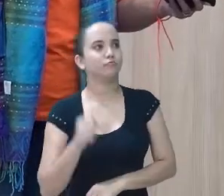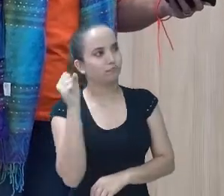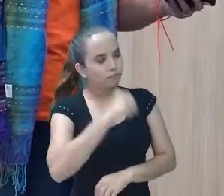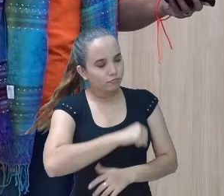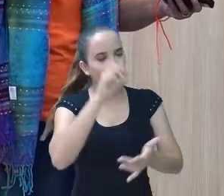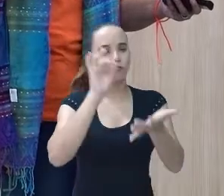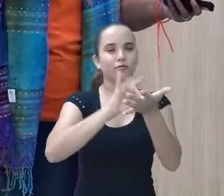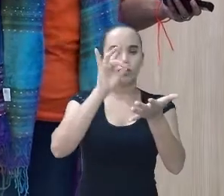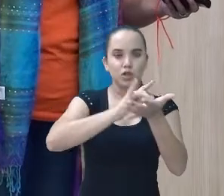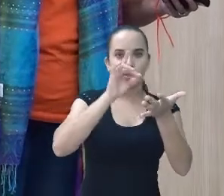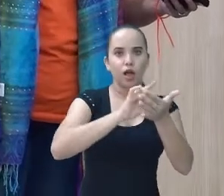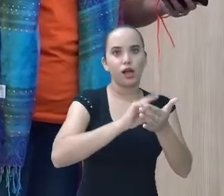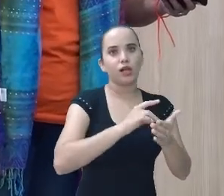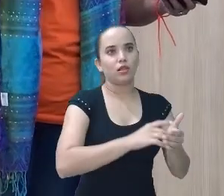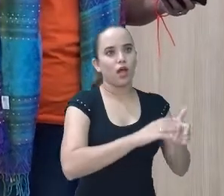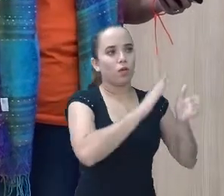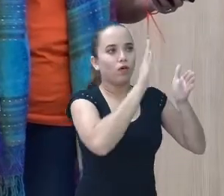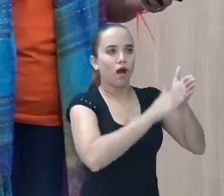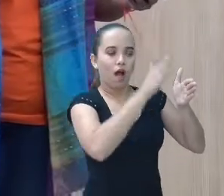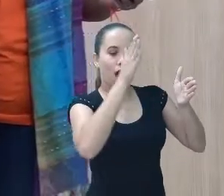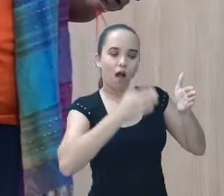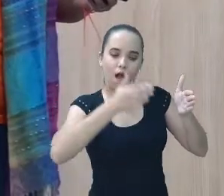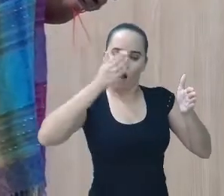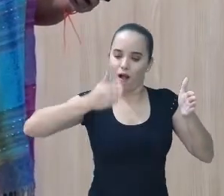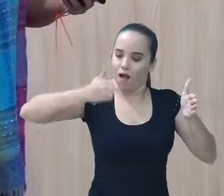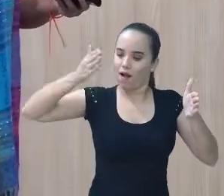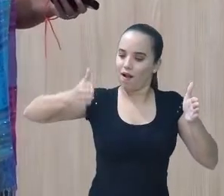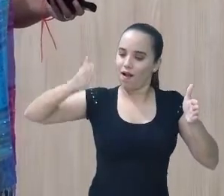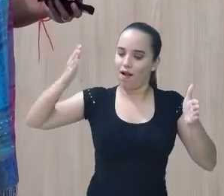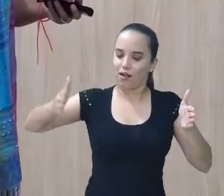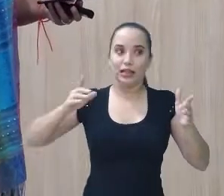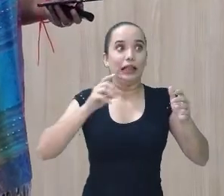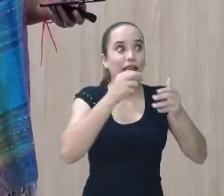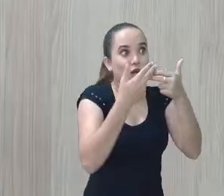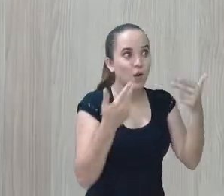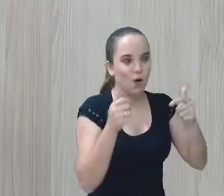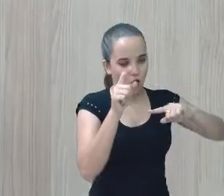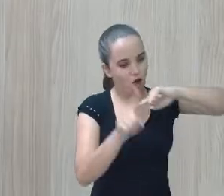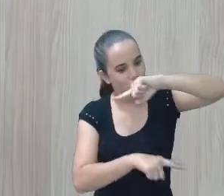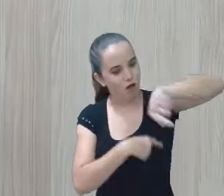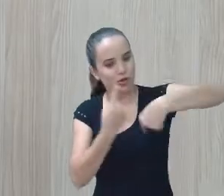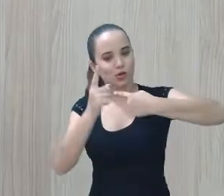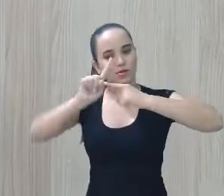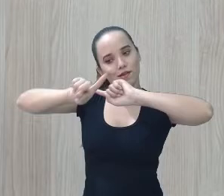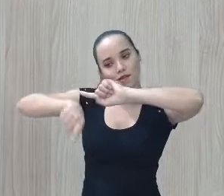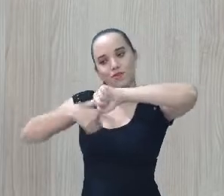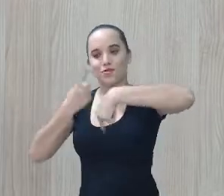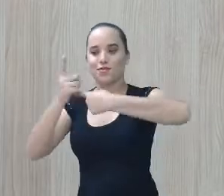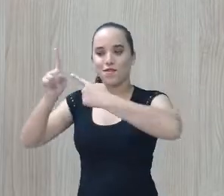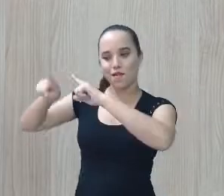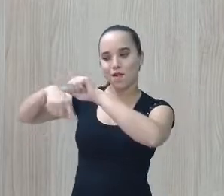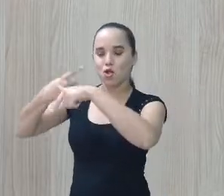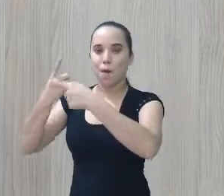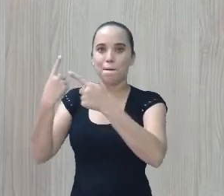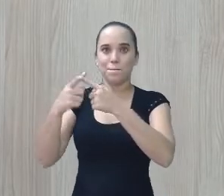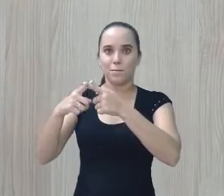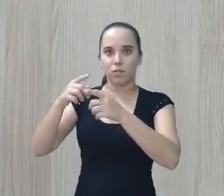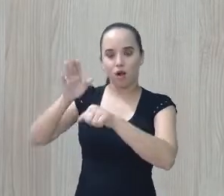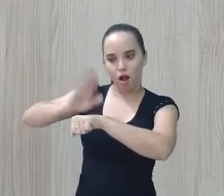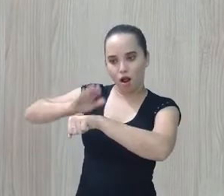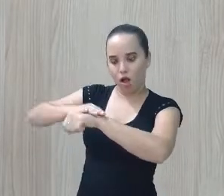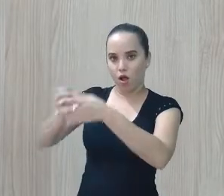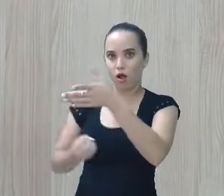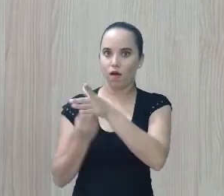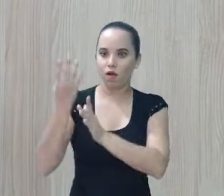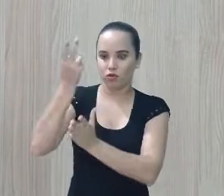cadeia de transformações. No momento em que aquela universidade surge, ela começa a discutir a sociedade, né? O